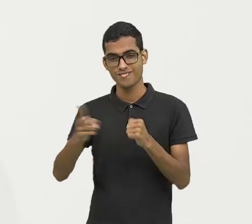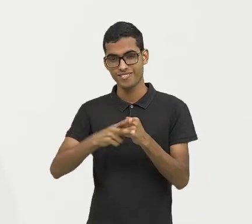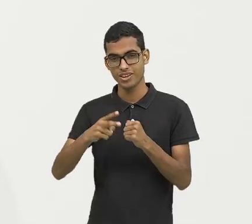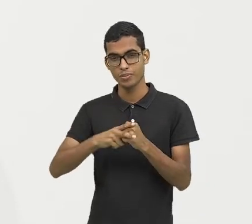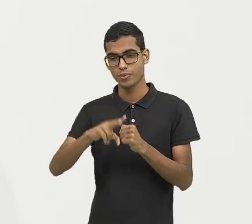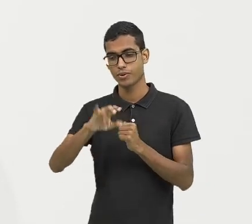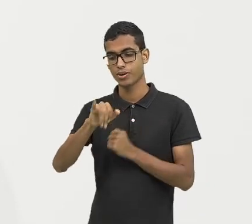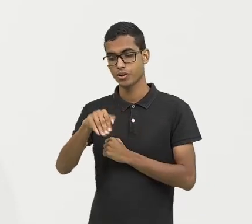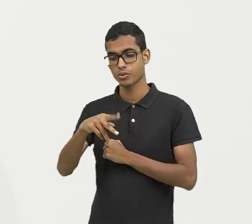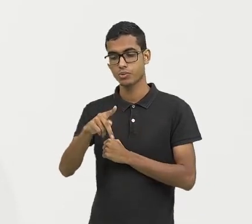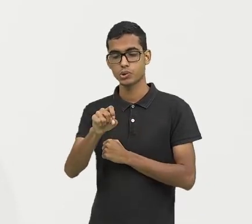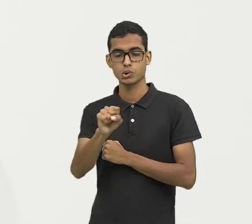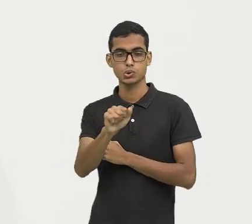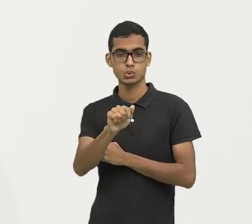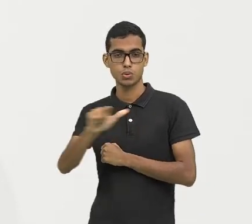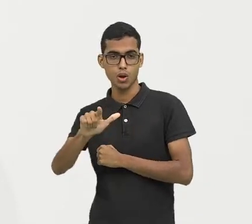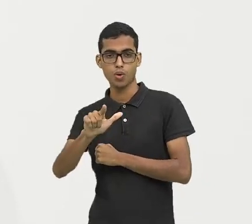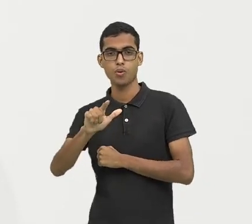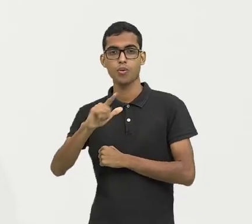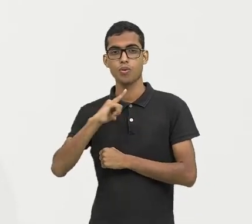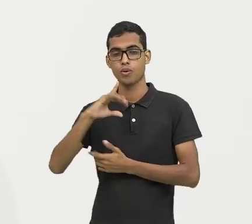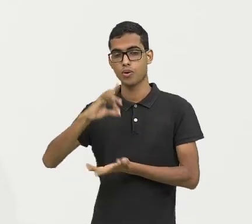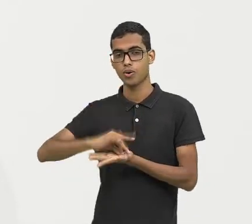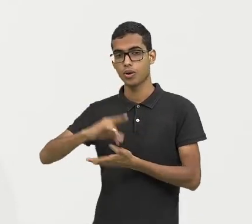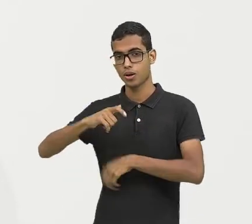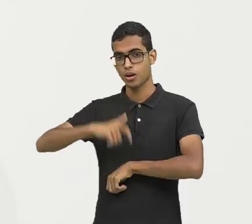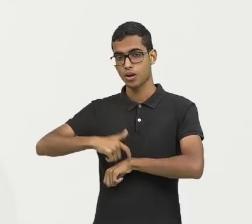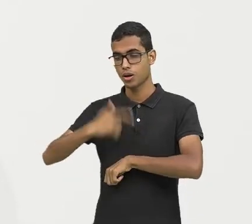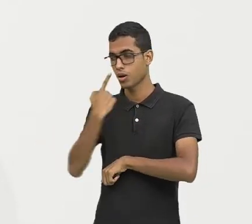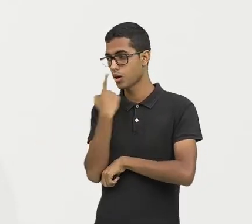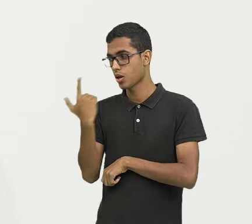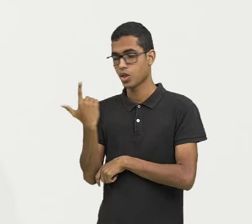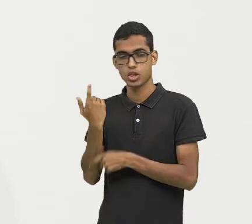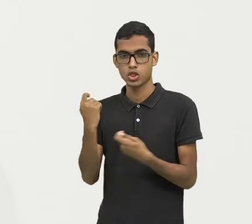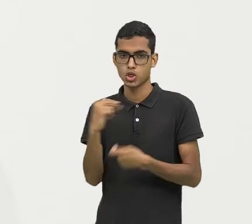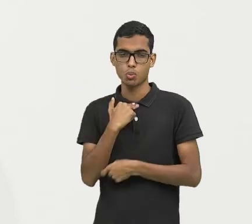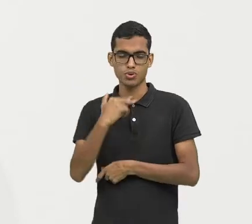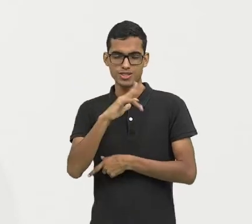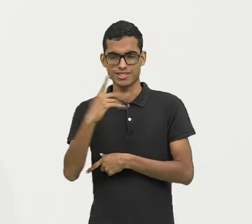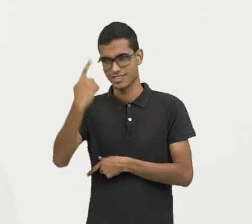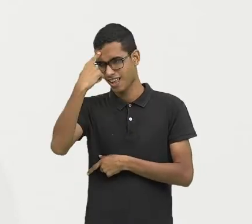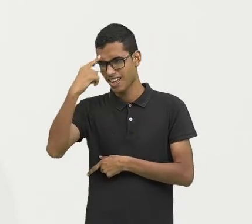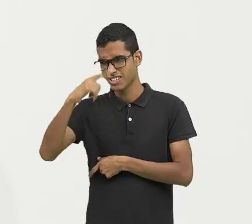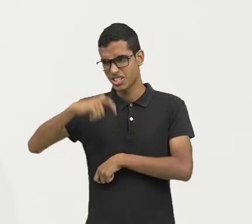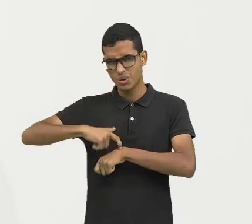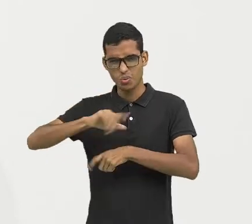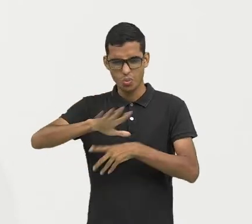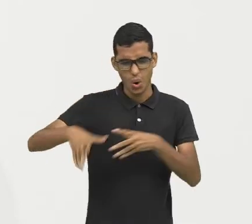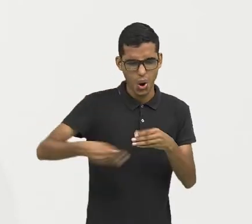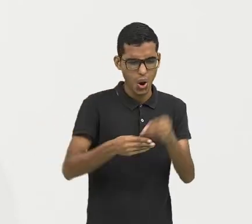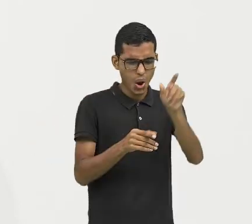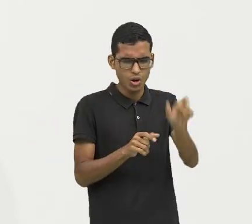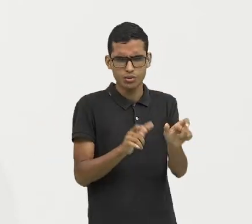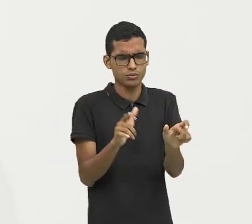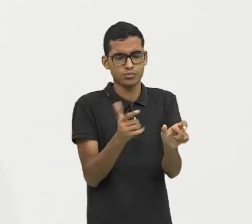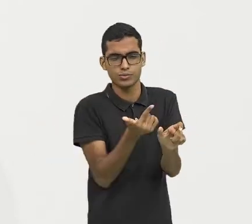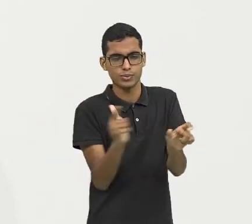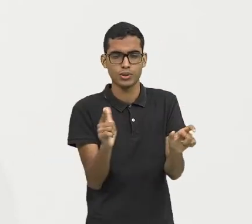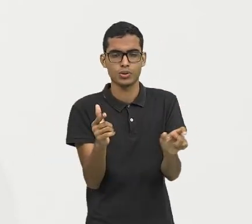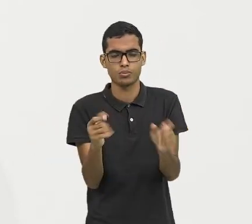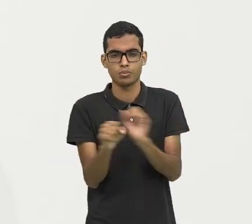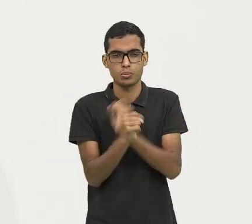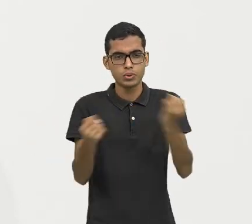expressa uma ideia de tempo. Percebe que essa ideia não pode ser atribuída a ninguém. Outro exemplo. Agora